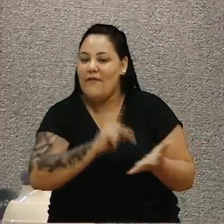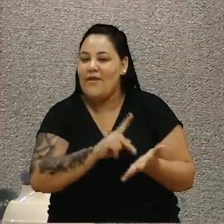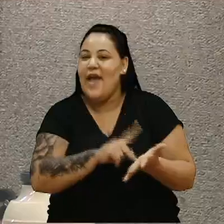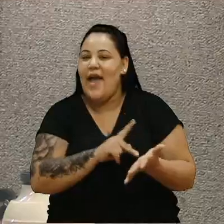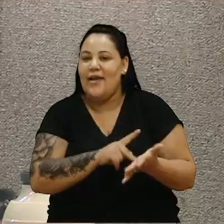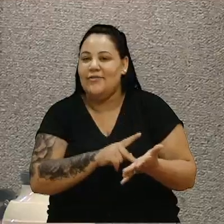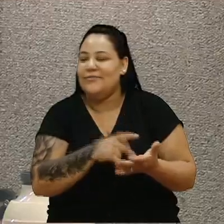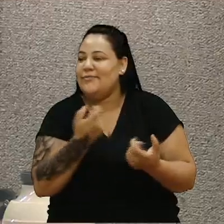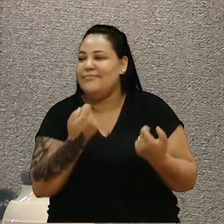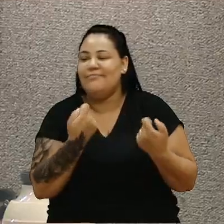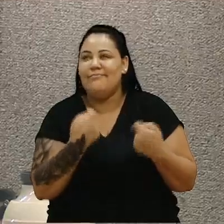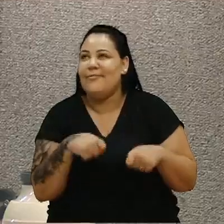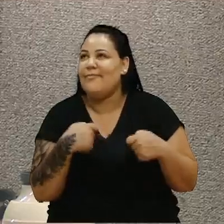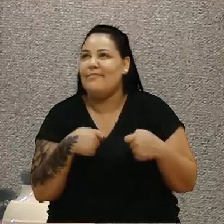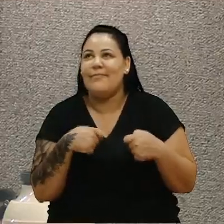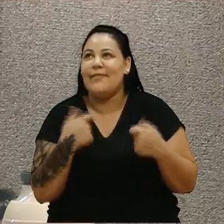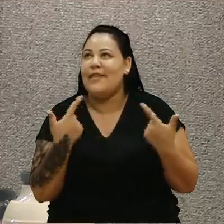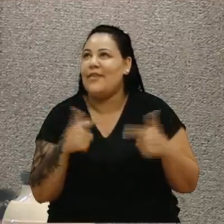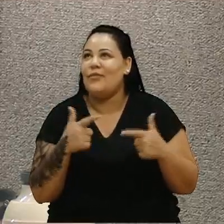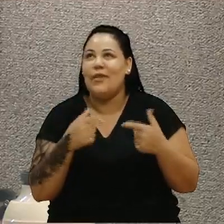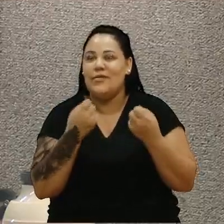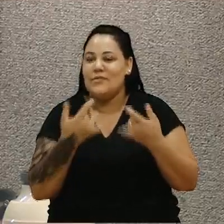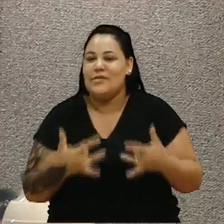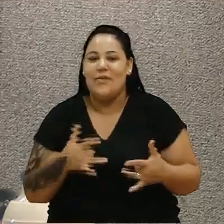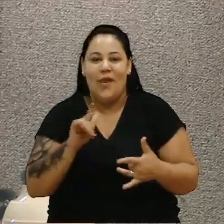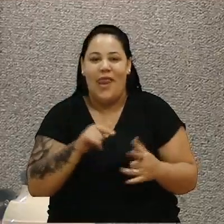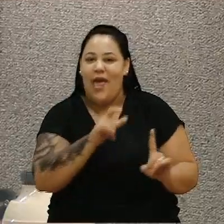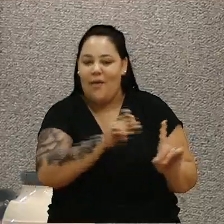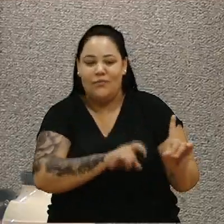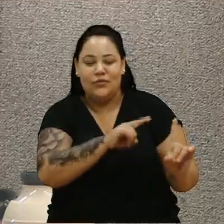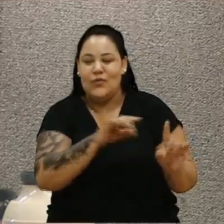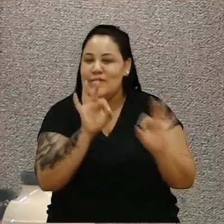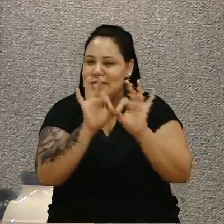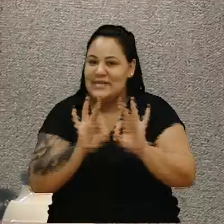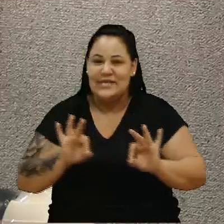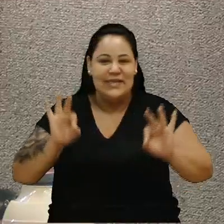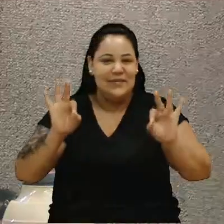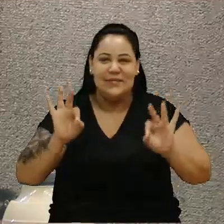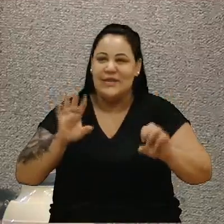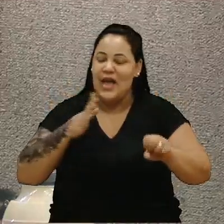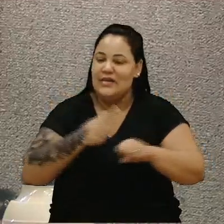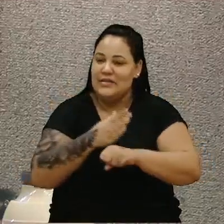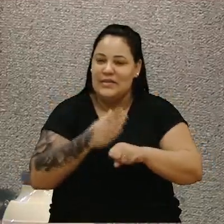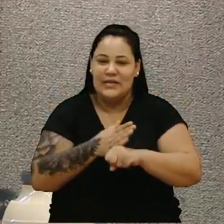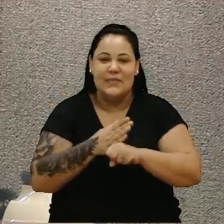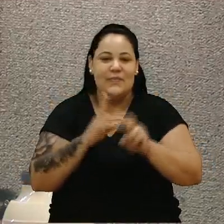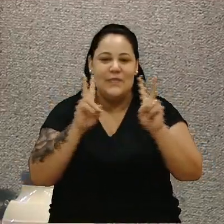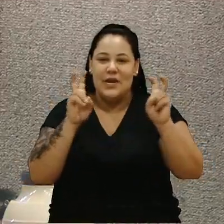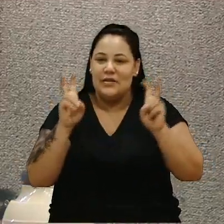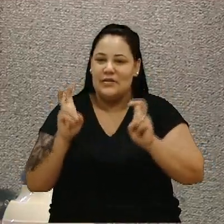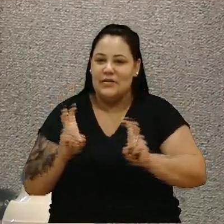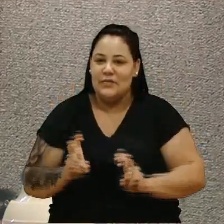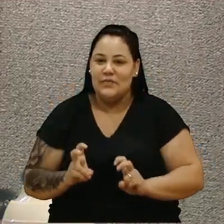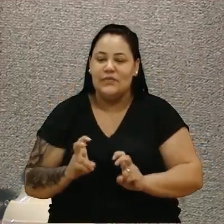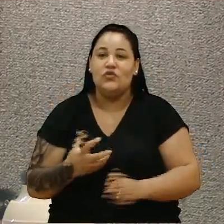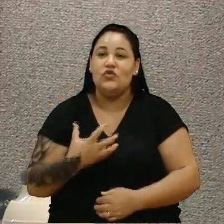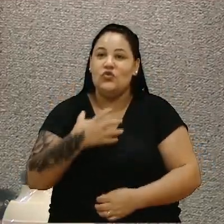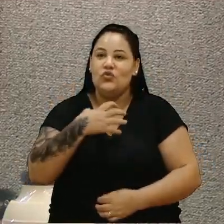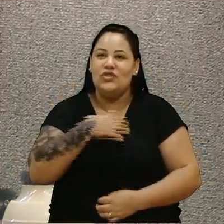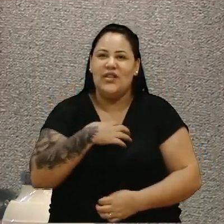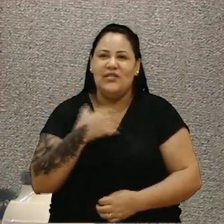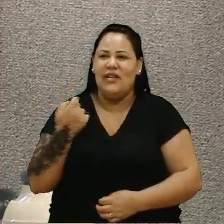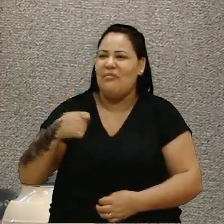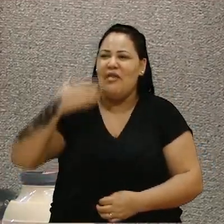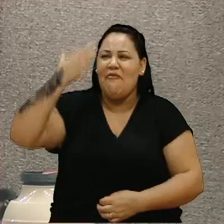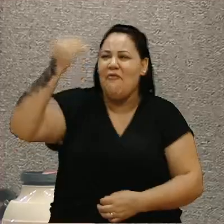dispensa comentários. Ela é absolutamente simples, ela está sempre envolvida em todas as pautas, mas de uma forma sem holofote,